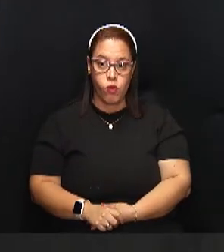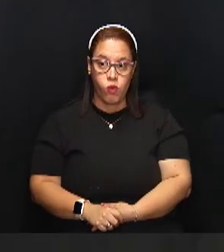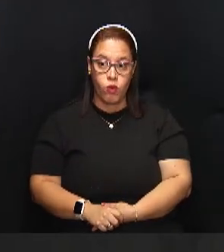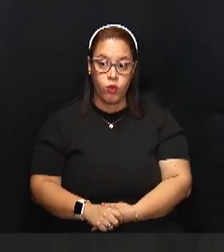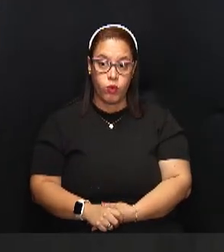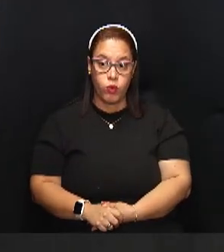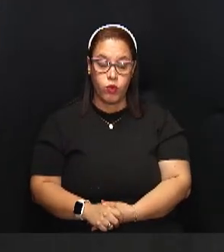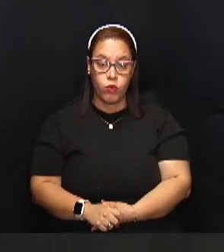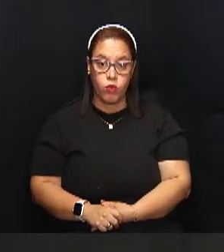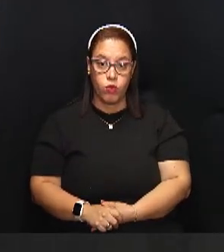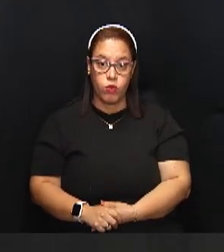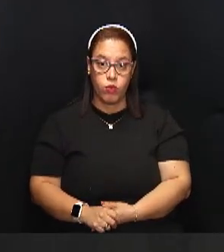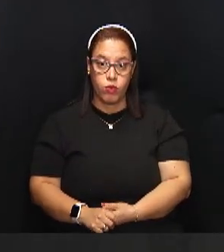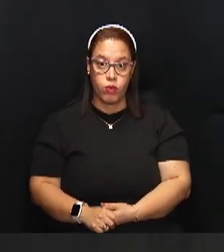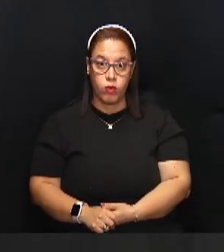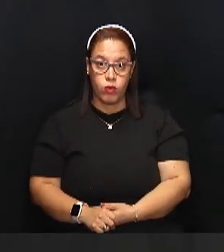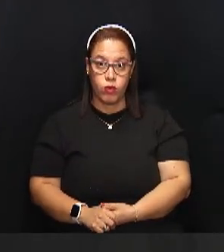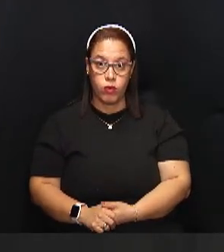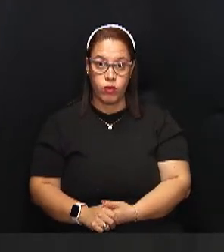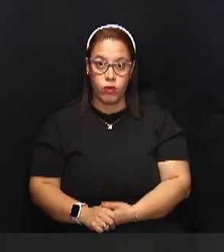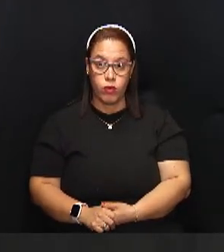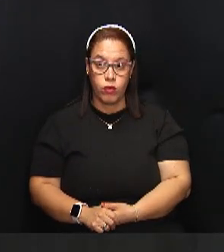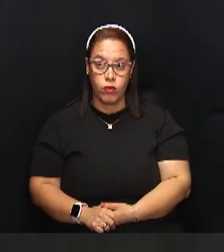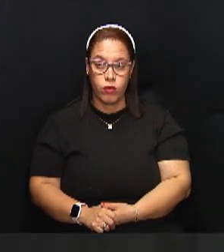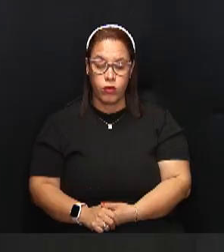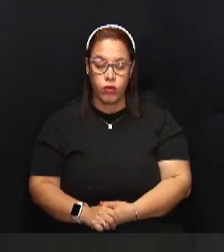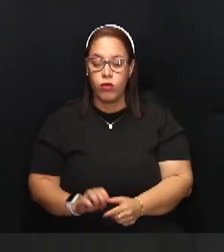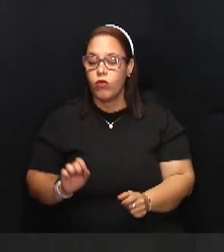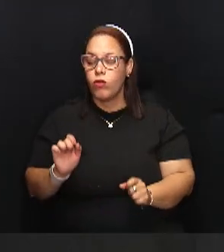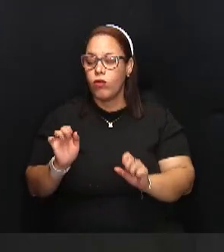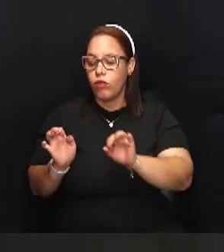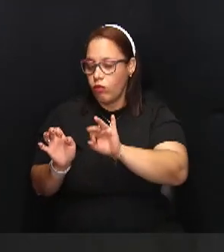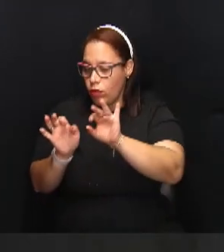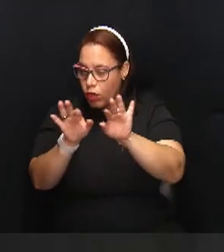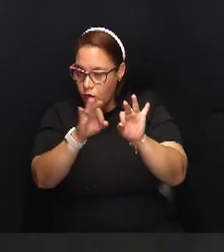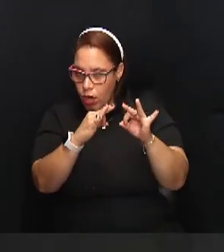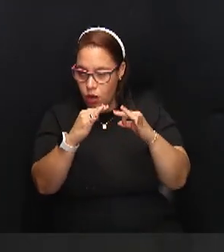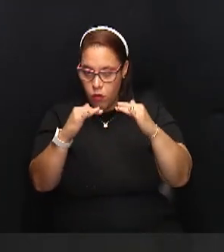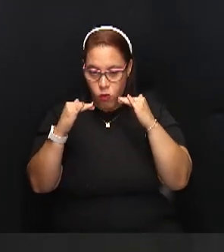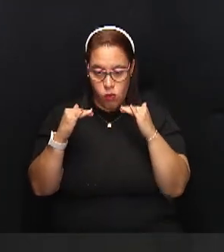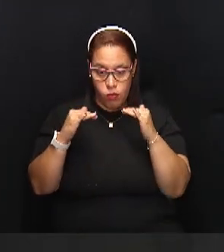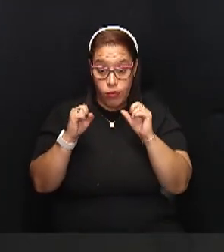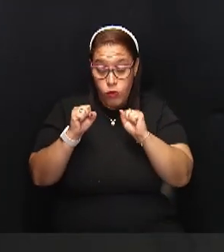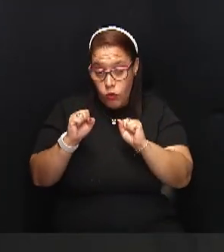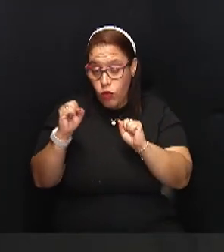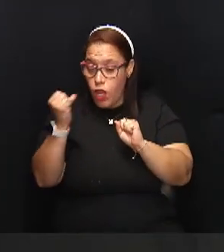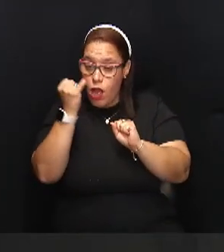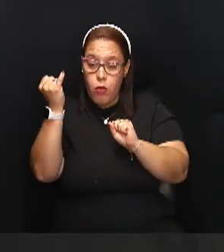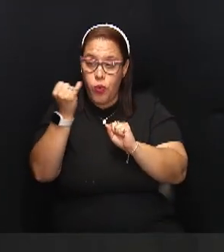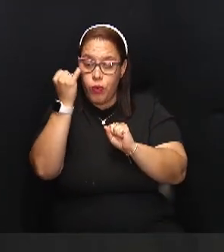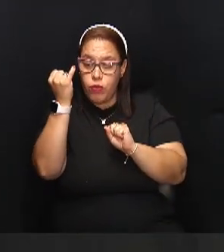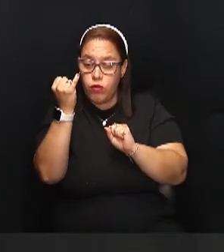E isso, né, para quem pôde acompanhar, foi extremamente importante.